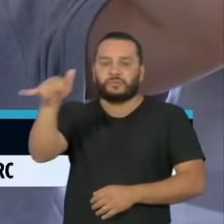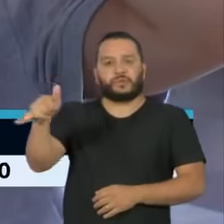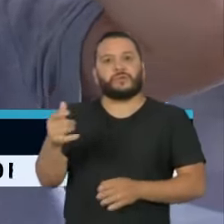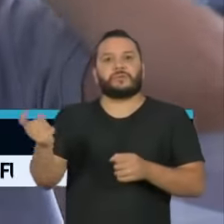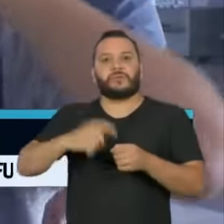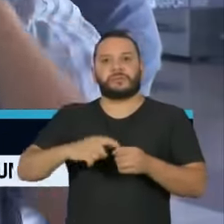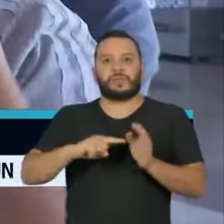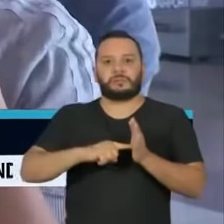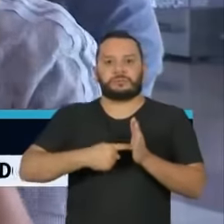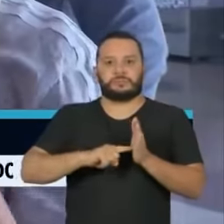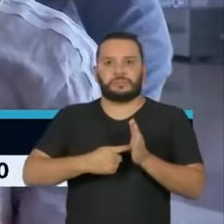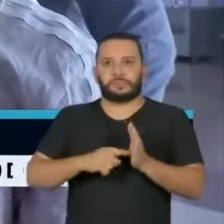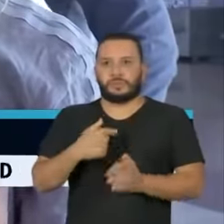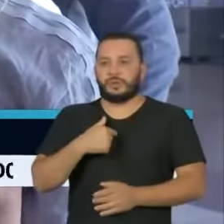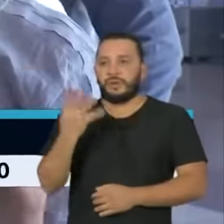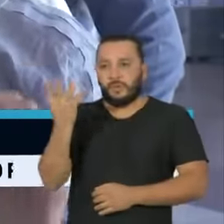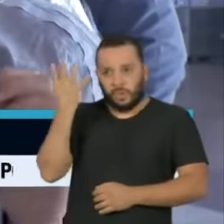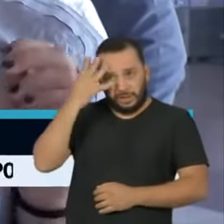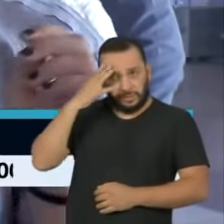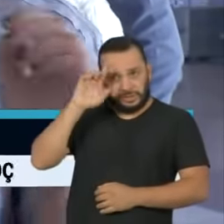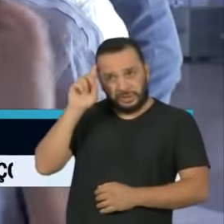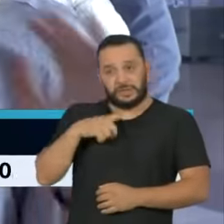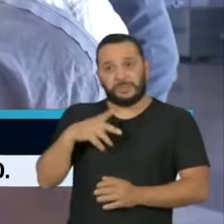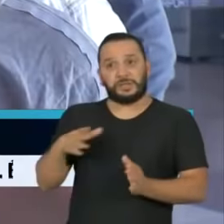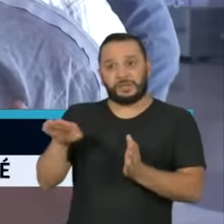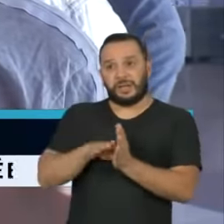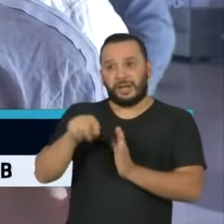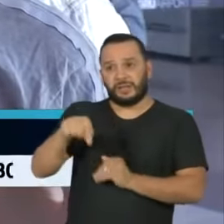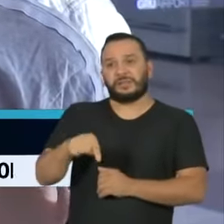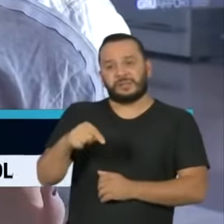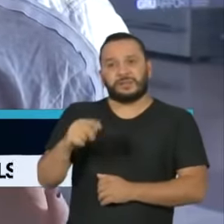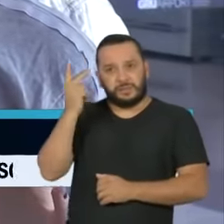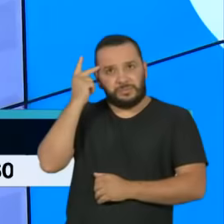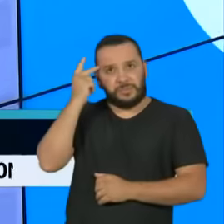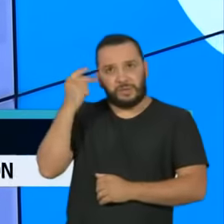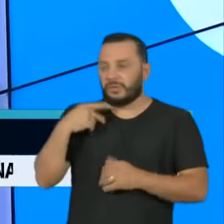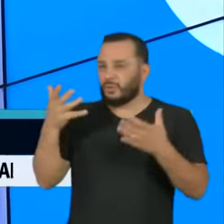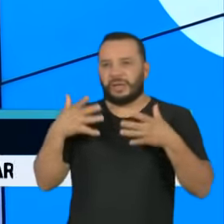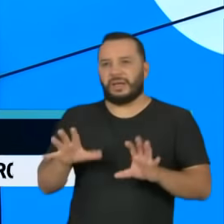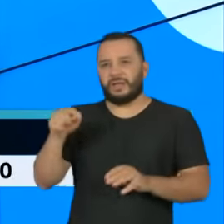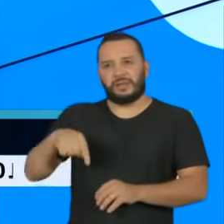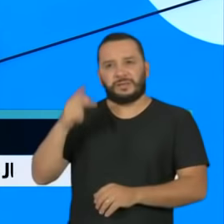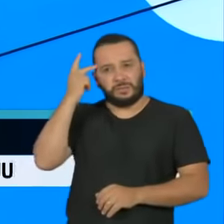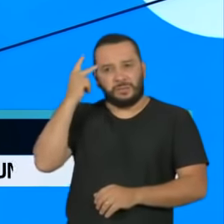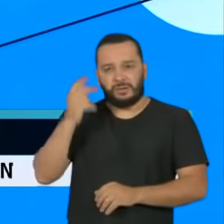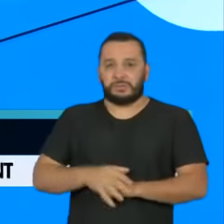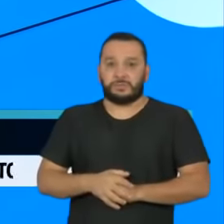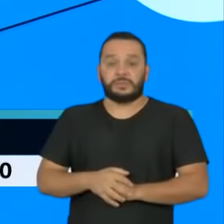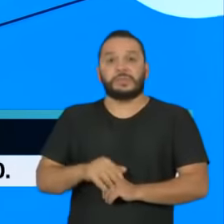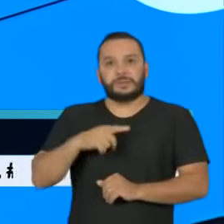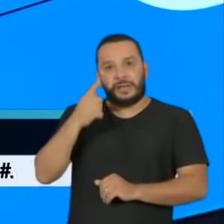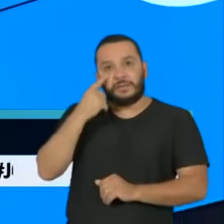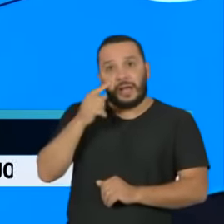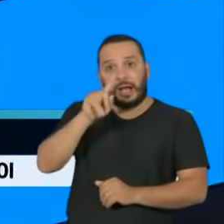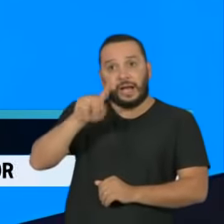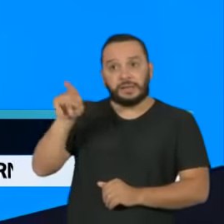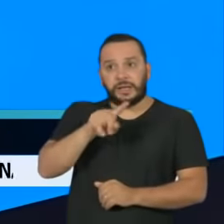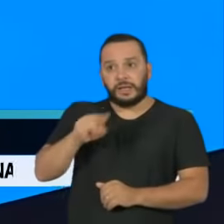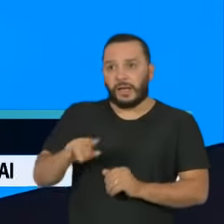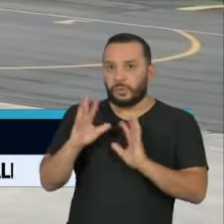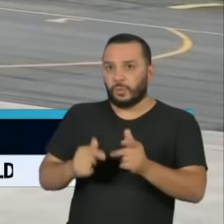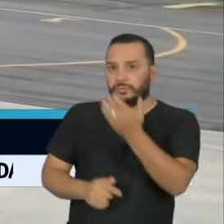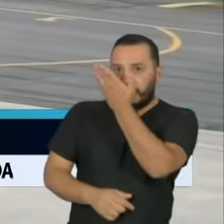4 dias para chegar a São Paulo e não queríamos vir a São Paulo. No painel, voos cancelados para praticamente todos